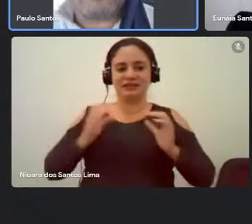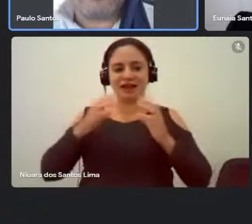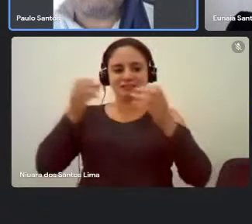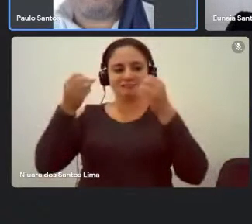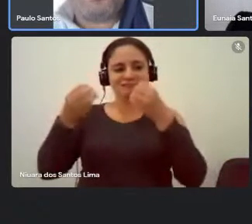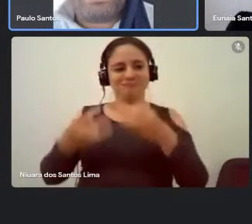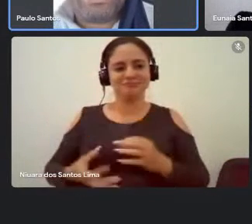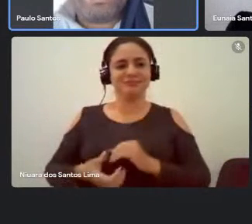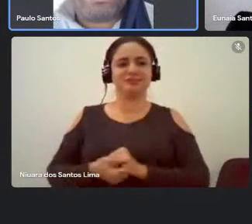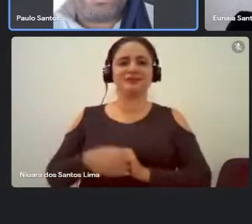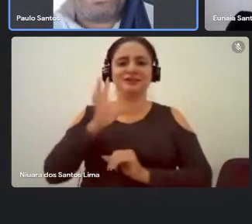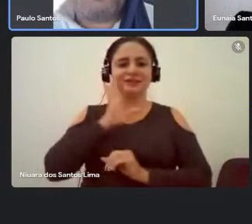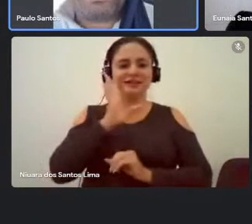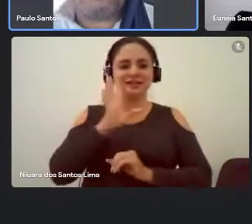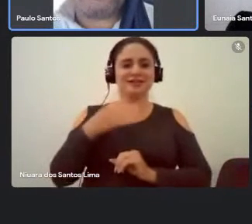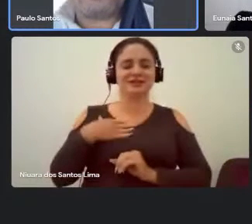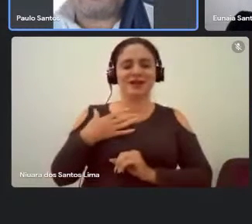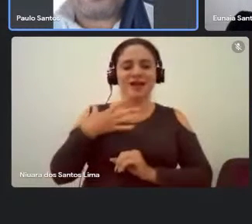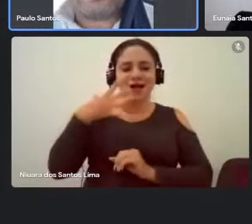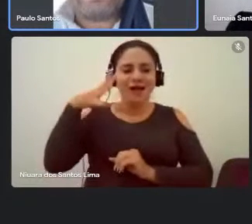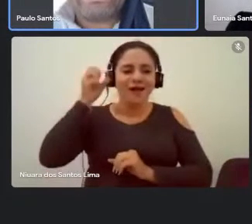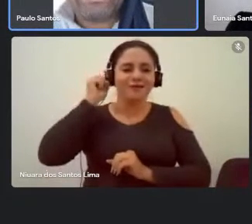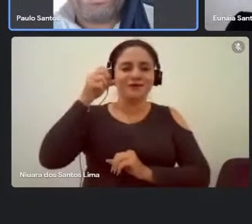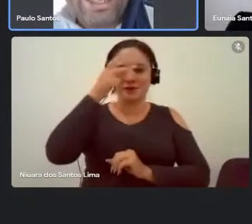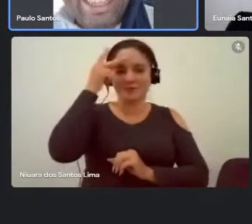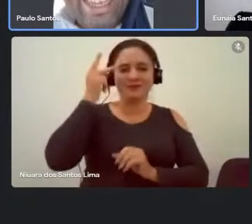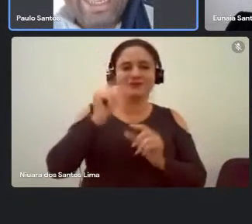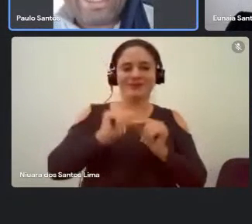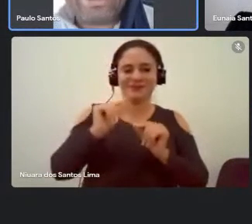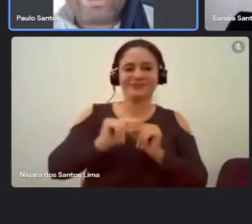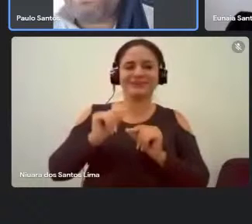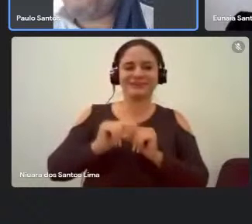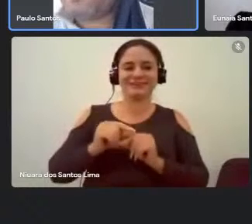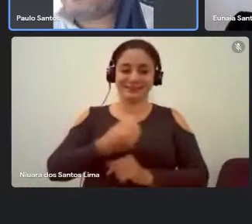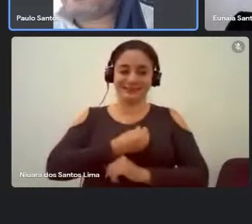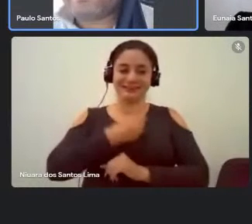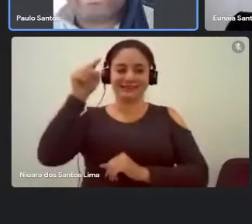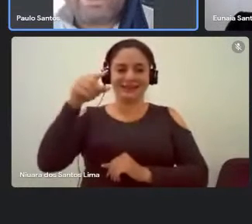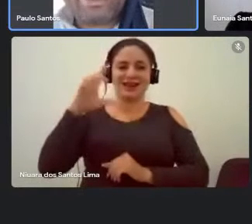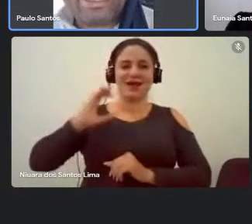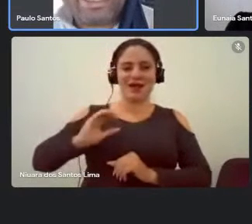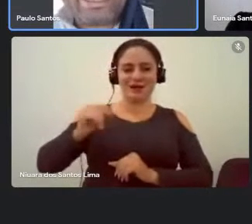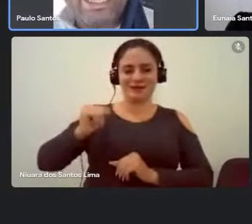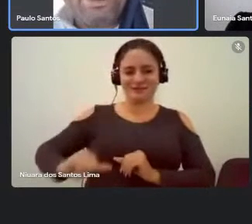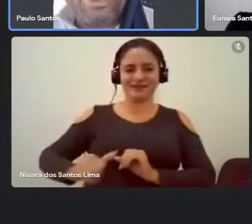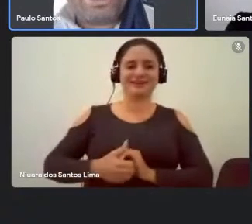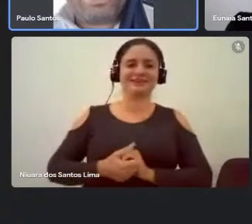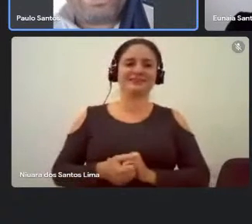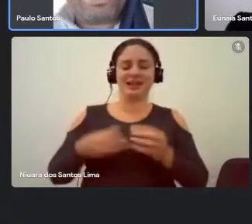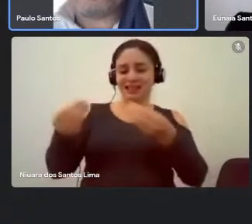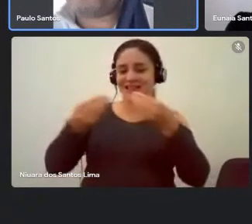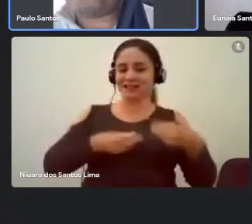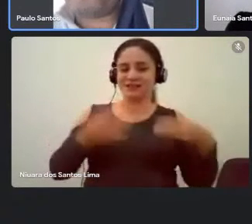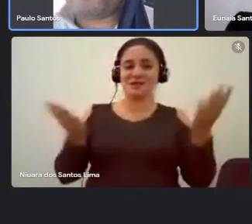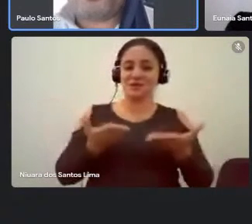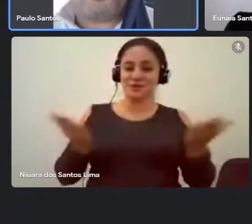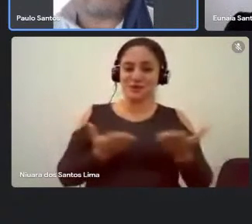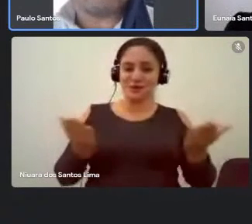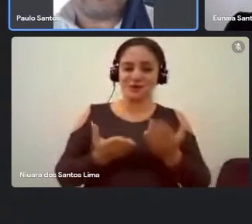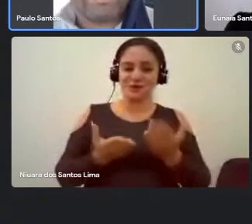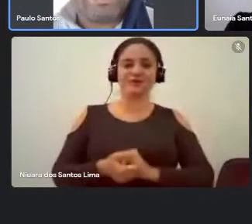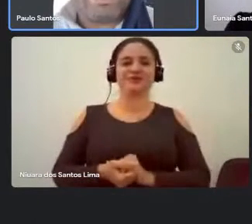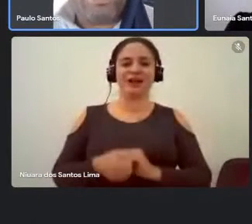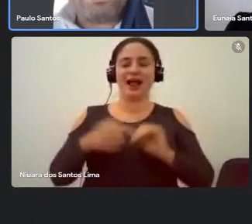É interessante ouvir o que o pessoal está fazendo, logo está lá, na Cabo Verde, está trazendo hoje